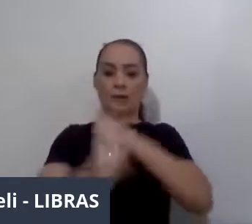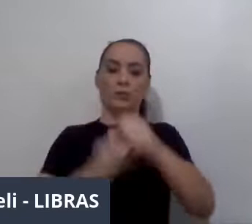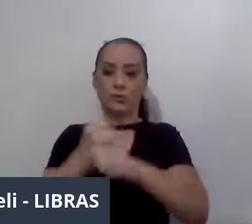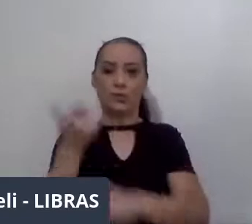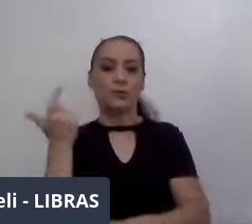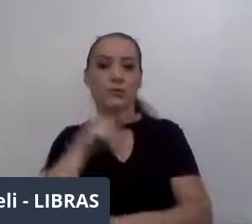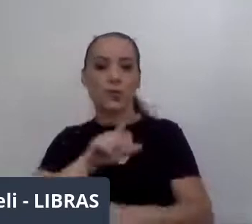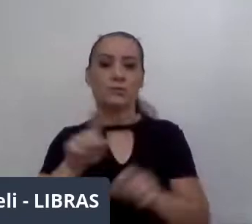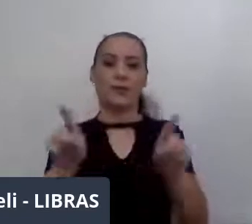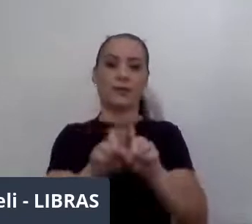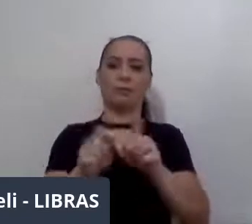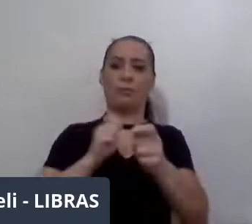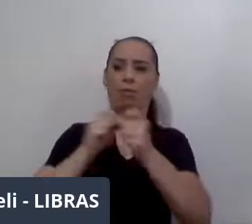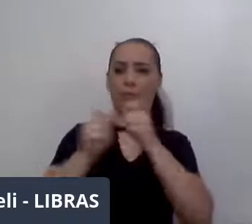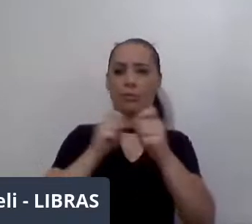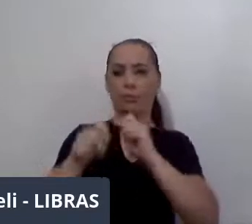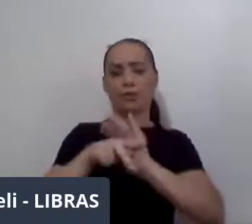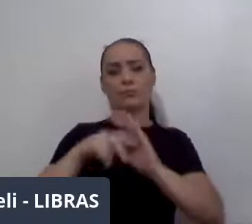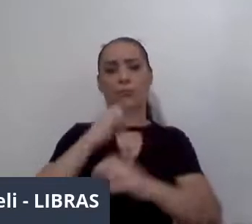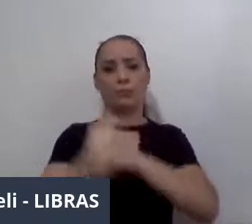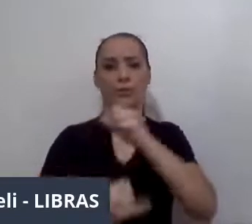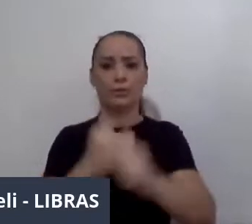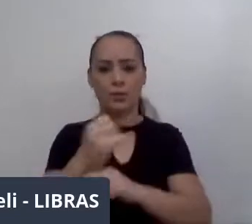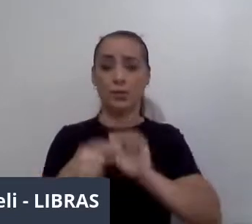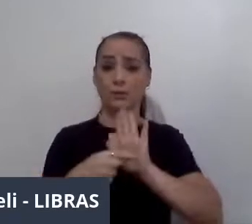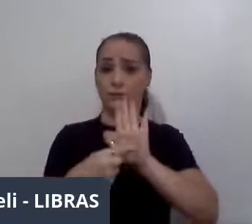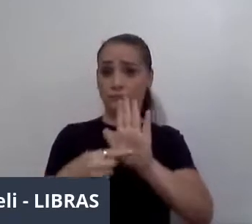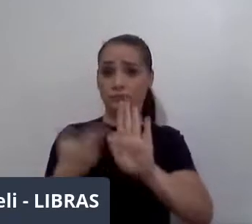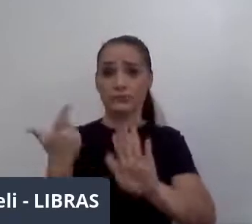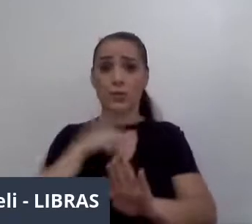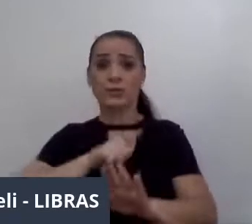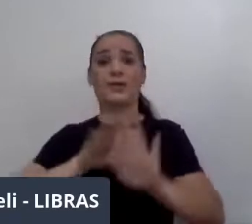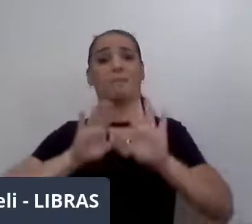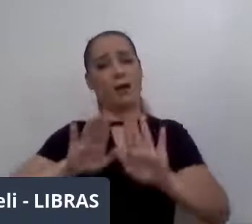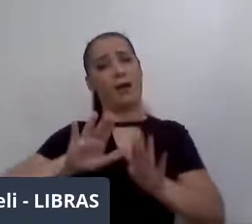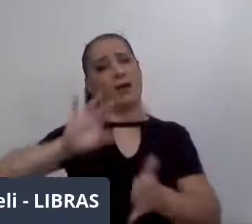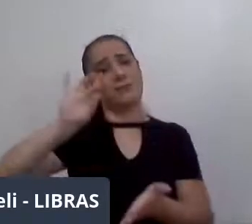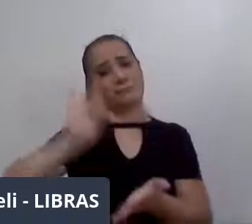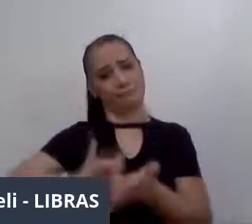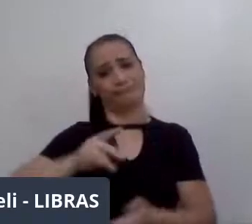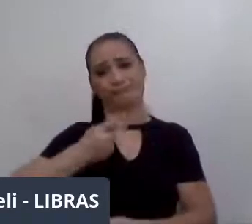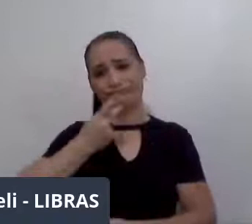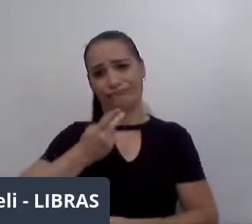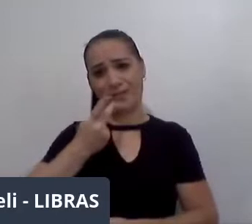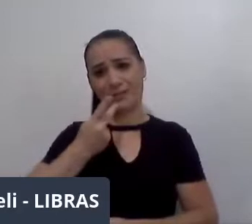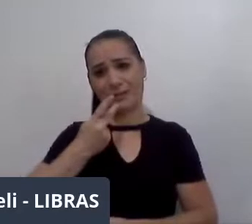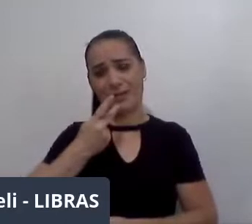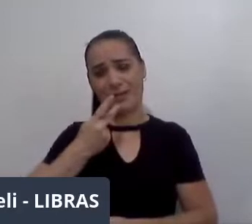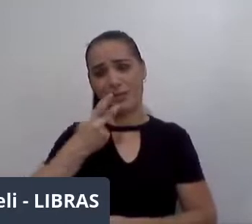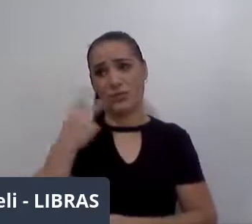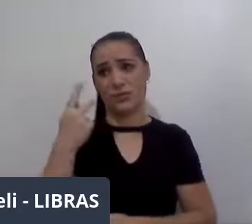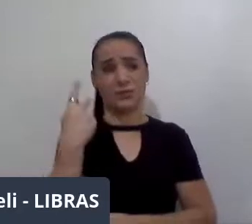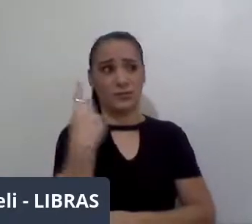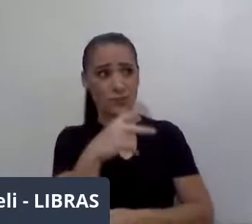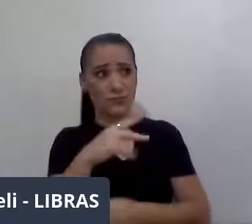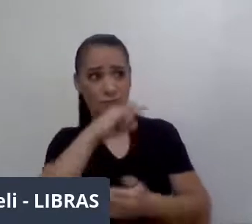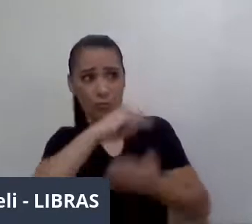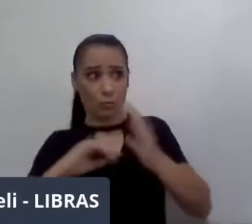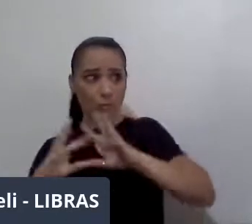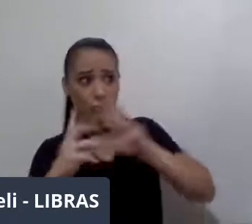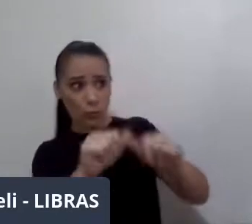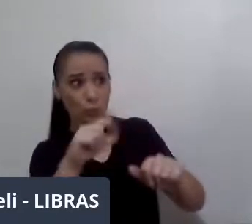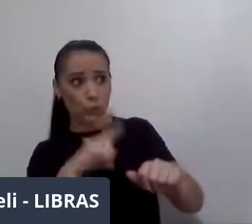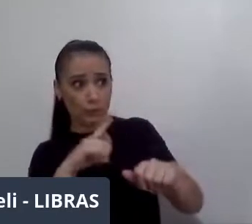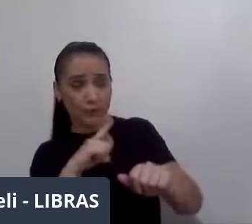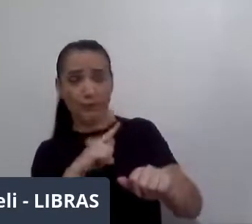consegue pela internet também. Agora, sendo muito sincero, o senhor tem toda essa documentação aí com o senhor?